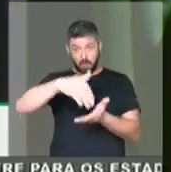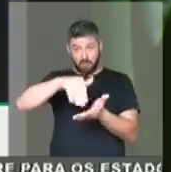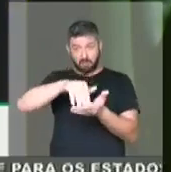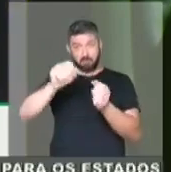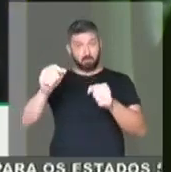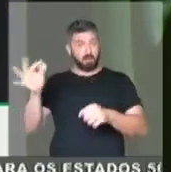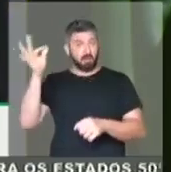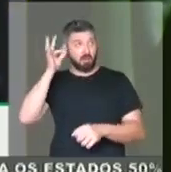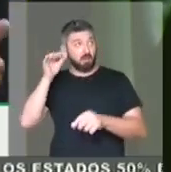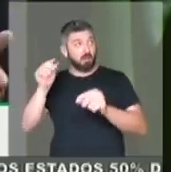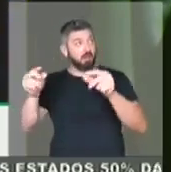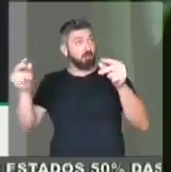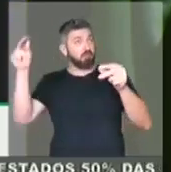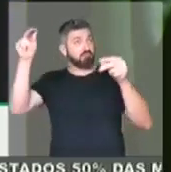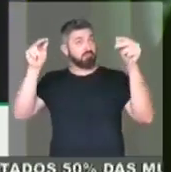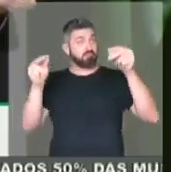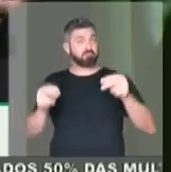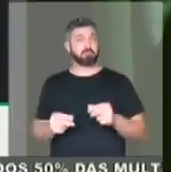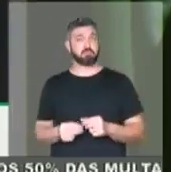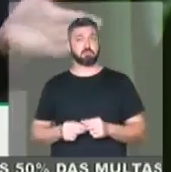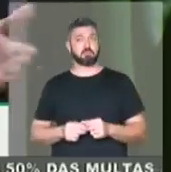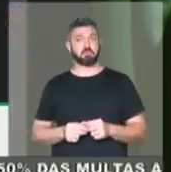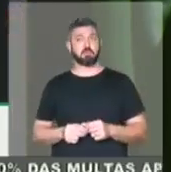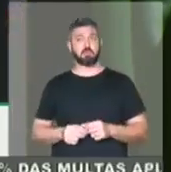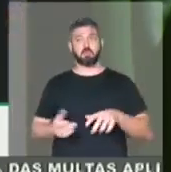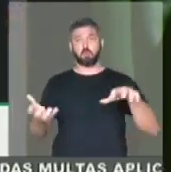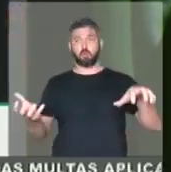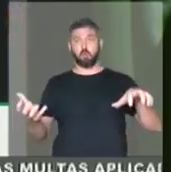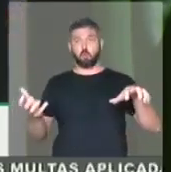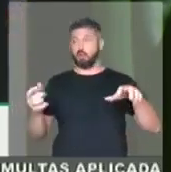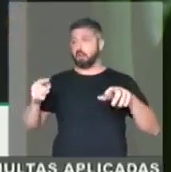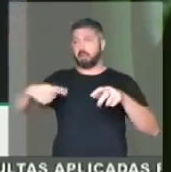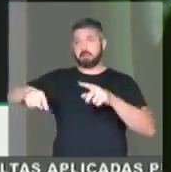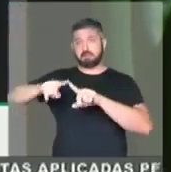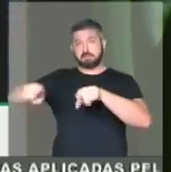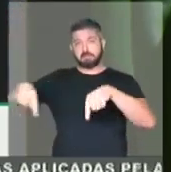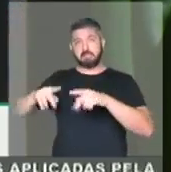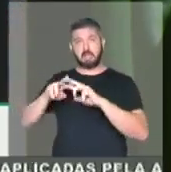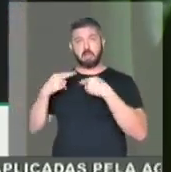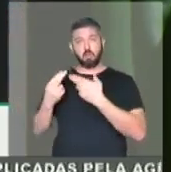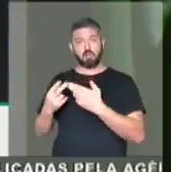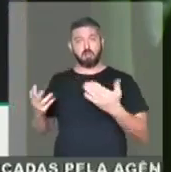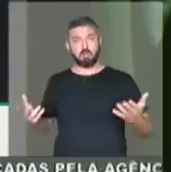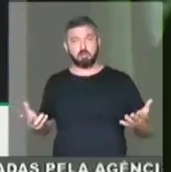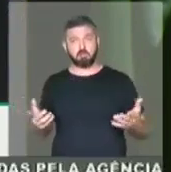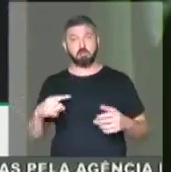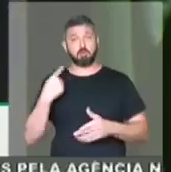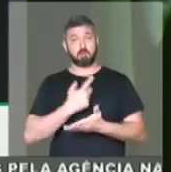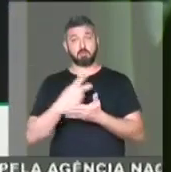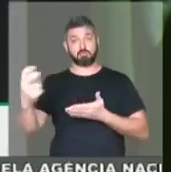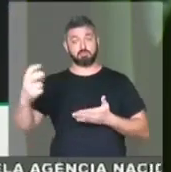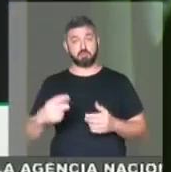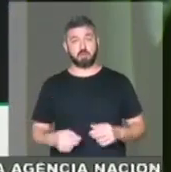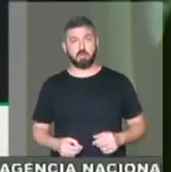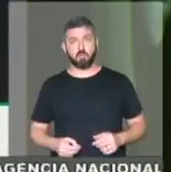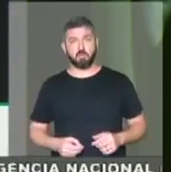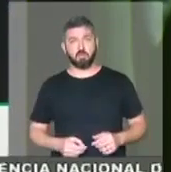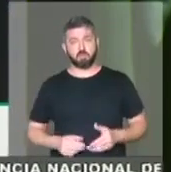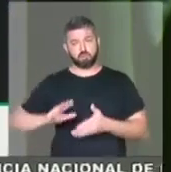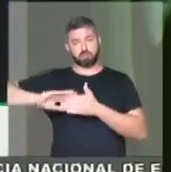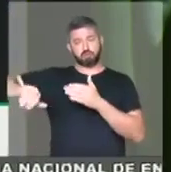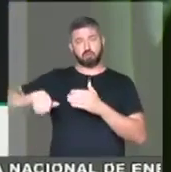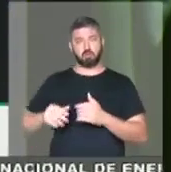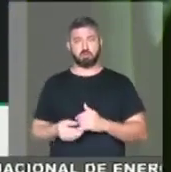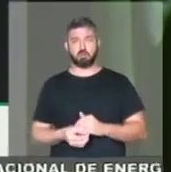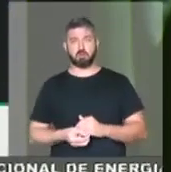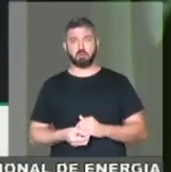gabinetes, poderia ter escutas no parlamento. Nós derrotamos isso. Fizeram uma proposta, deputados,